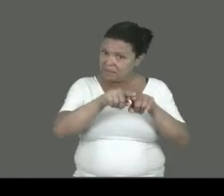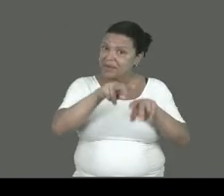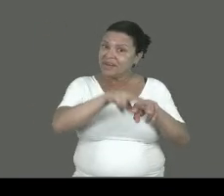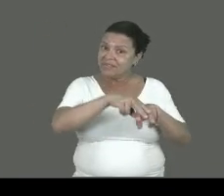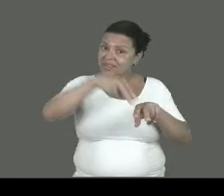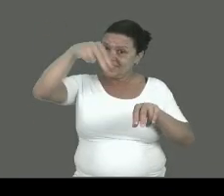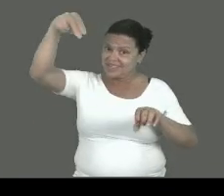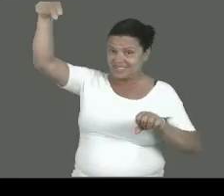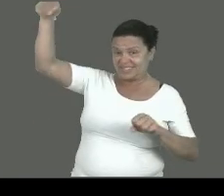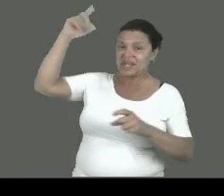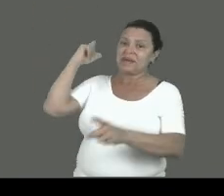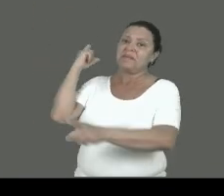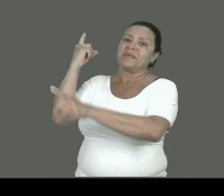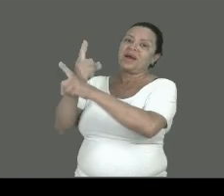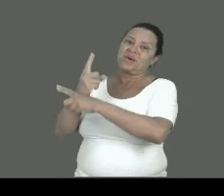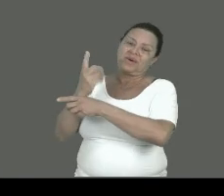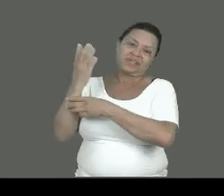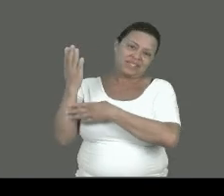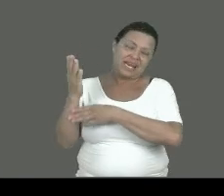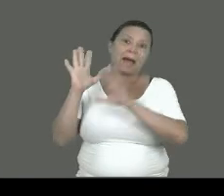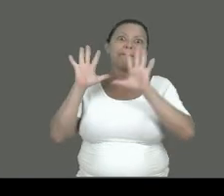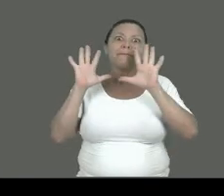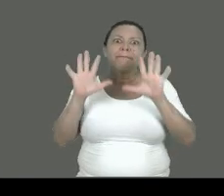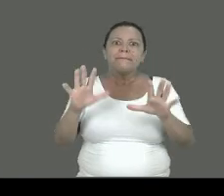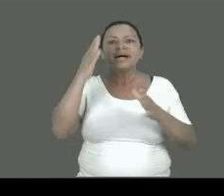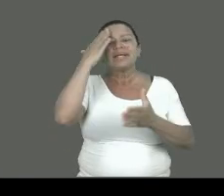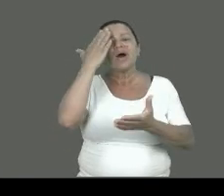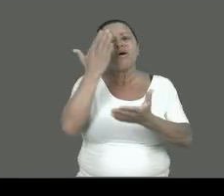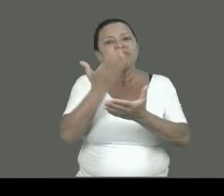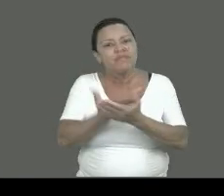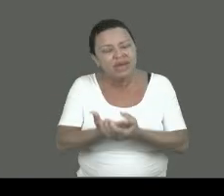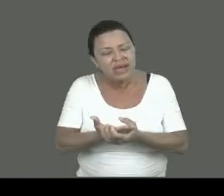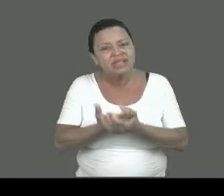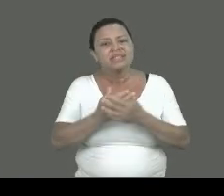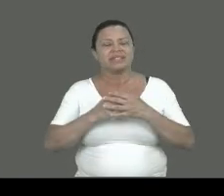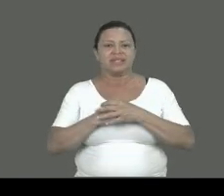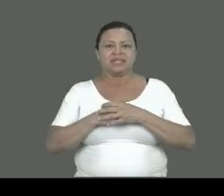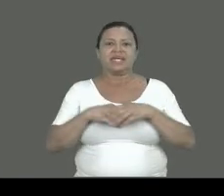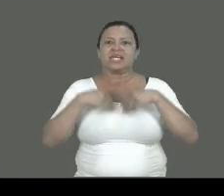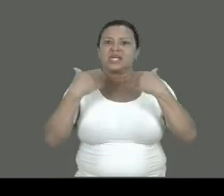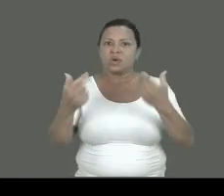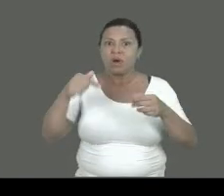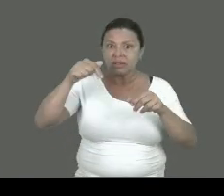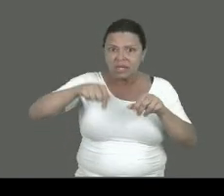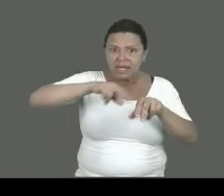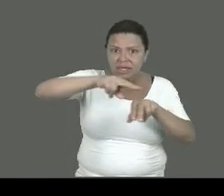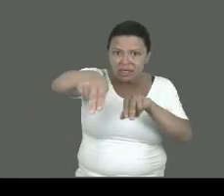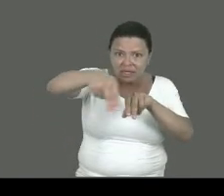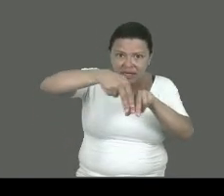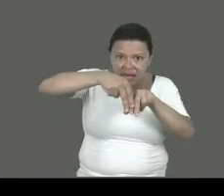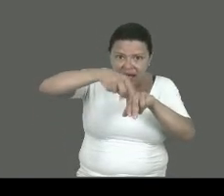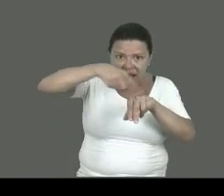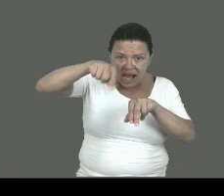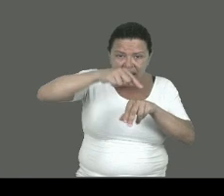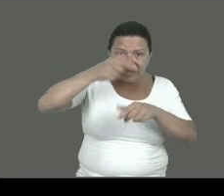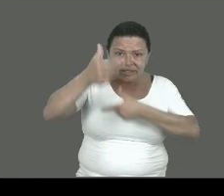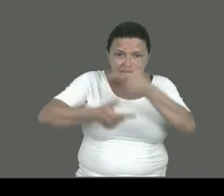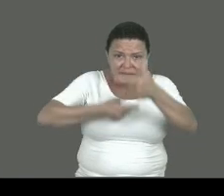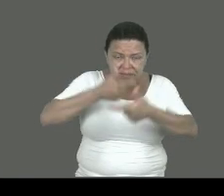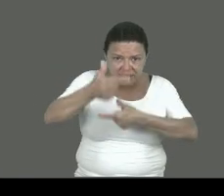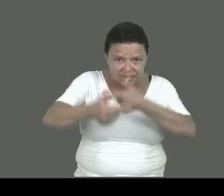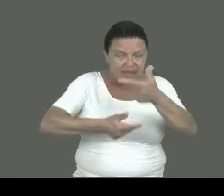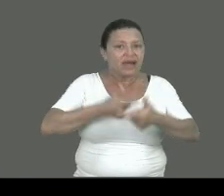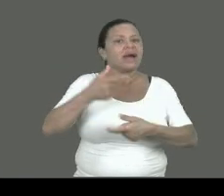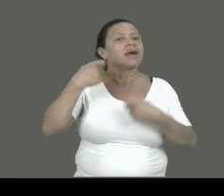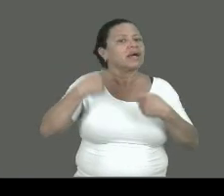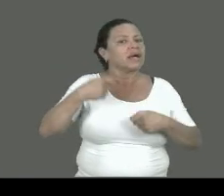para reencontrá-lo. Mas também a confiança de que, enquanto encarnados, teremos que trabalhar,